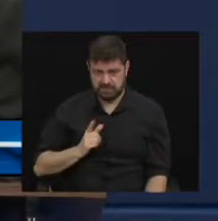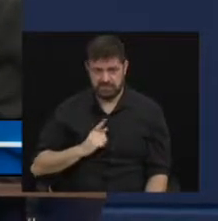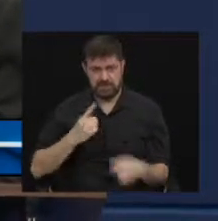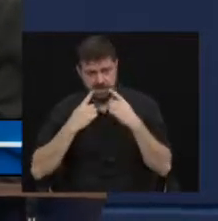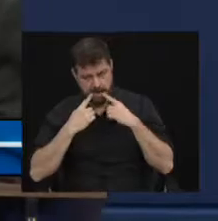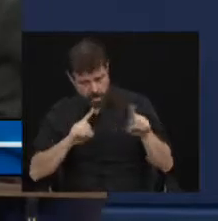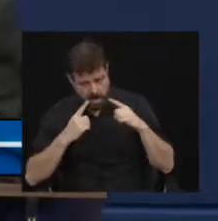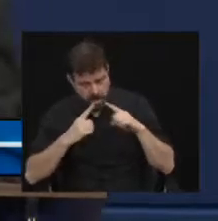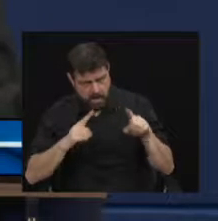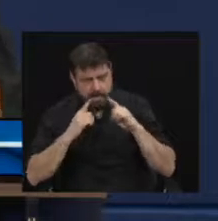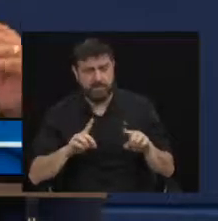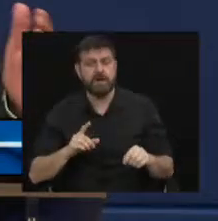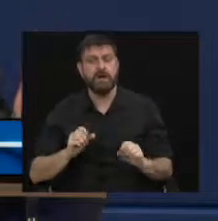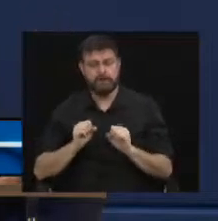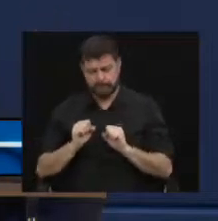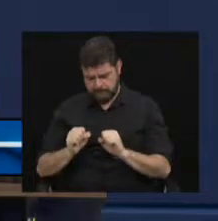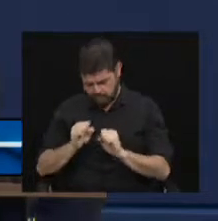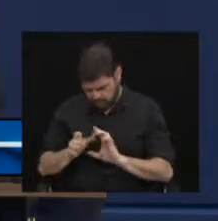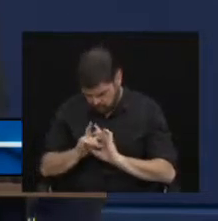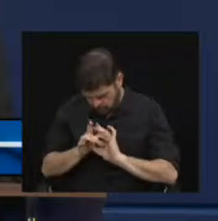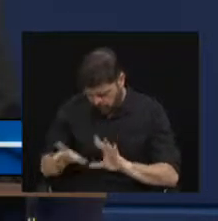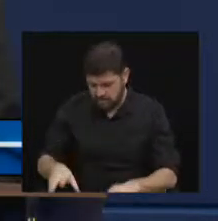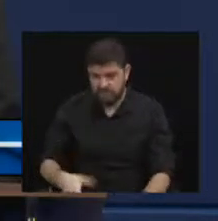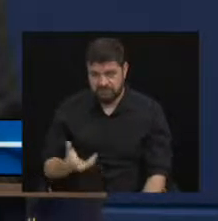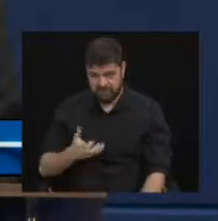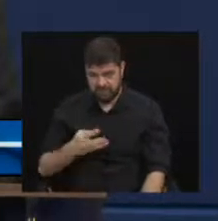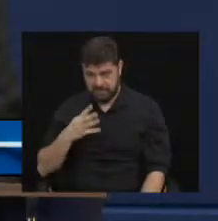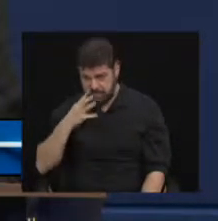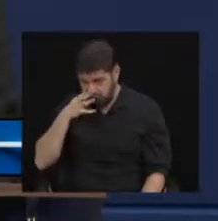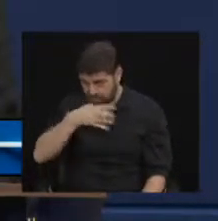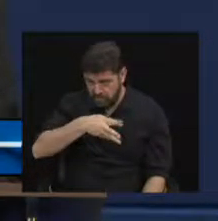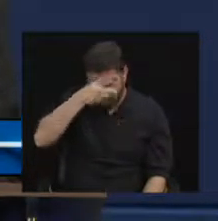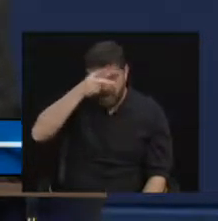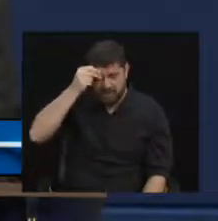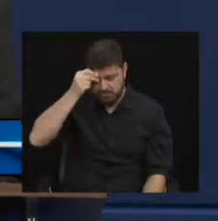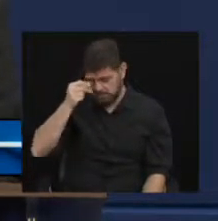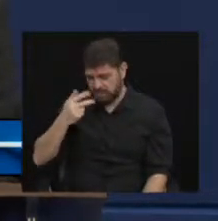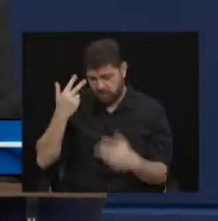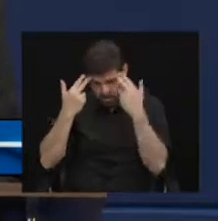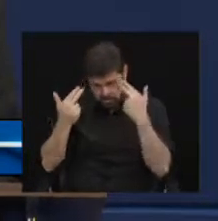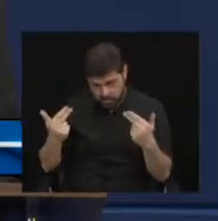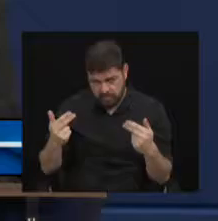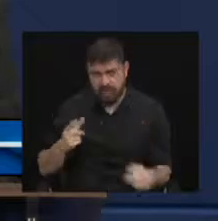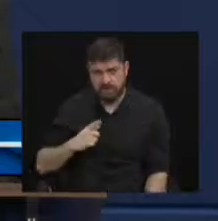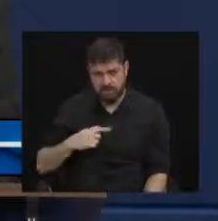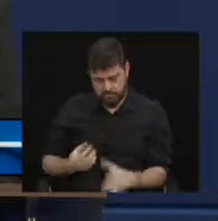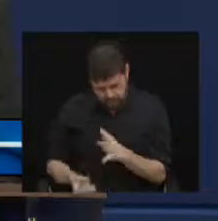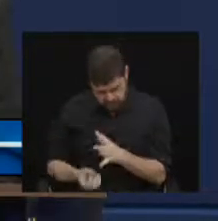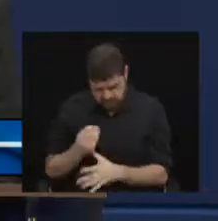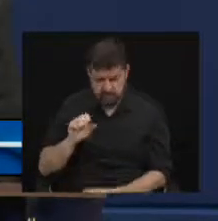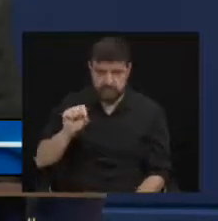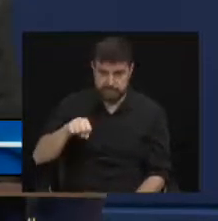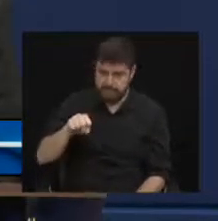todos aqueles que preocupam com a cidade, que quer a cidade sempre para frente.